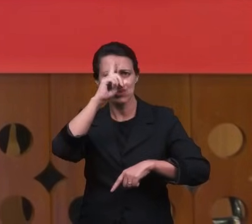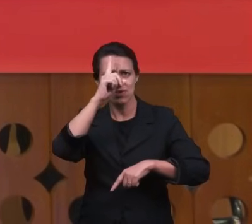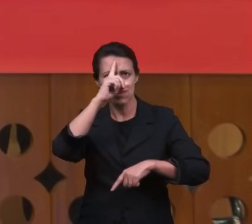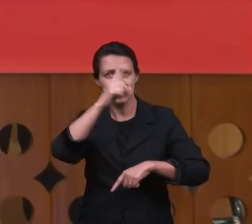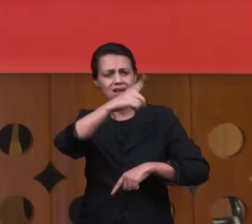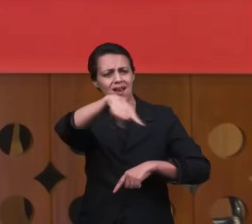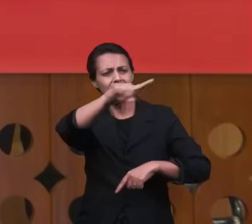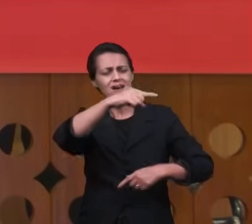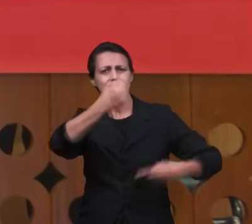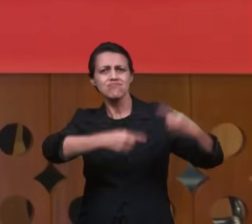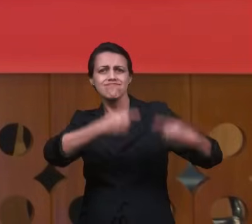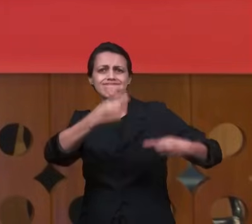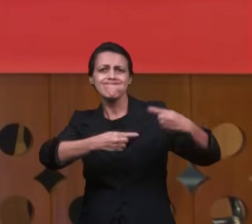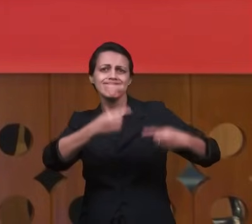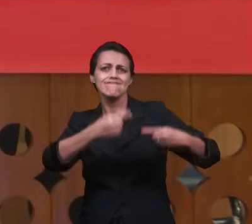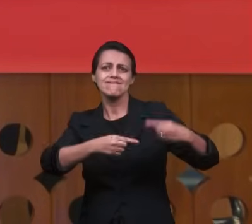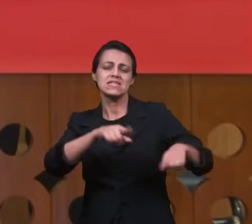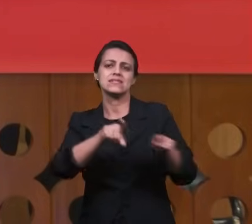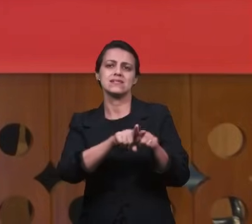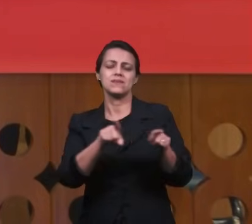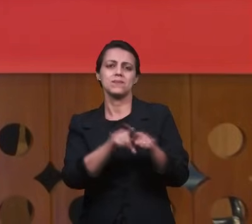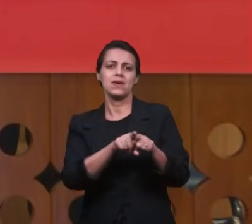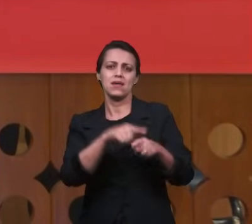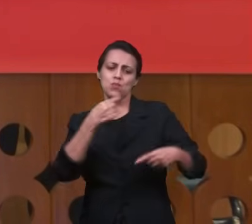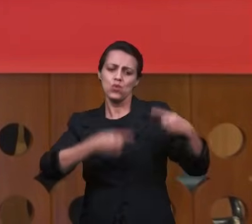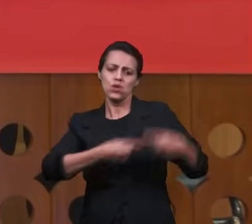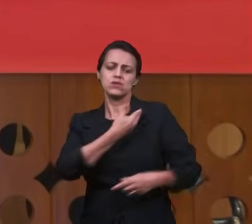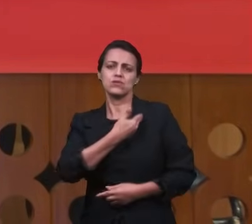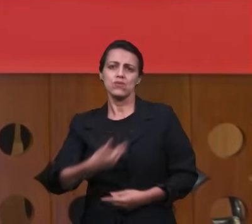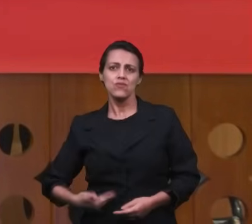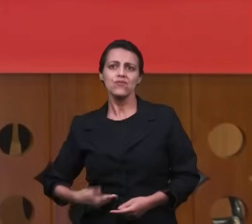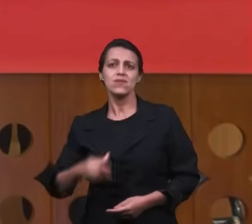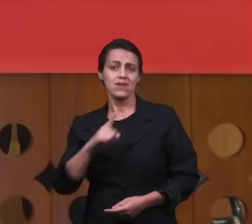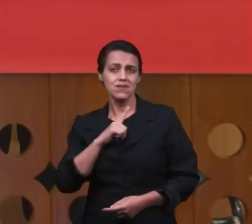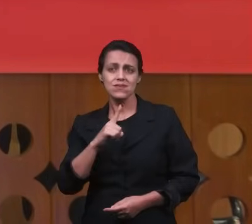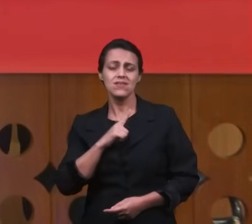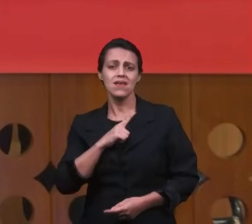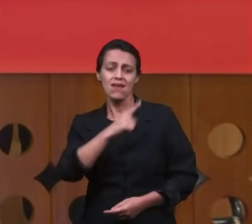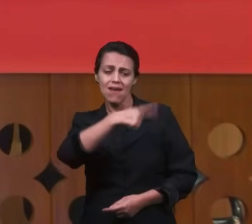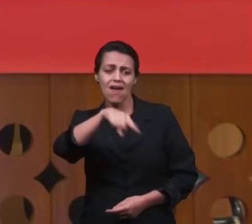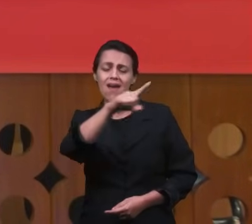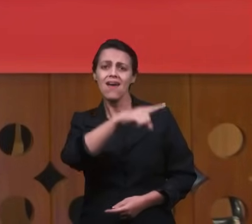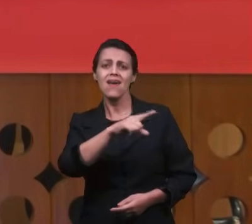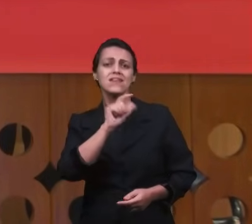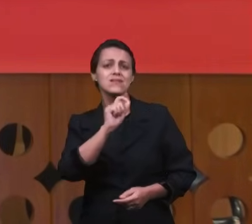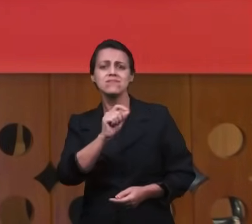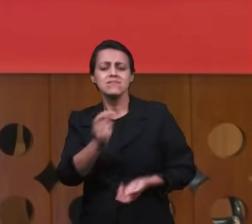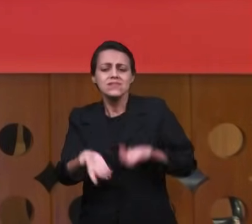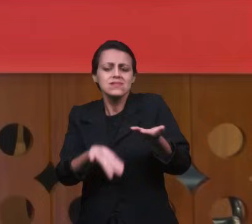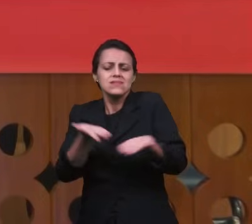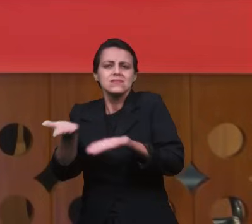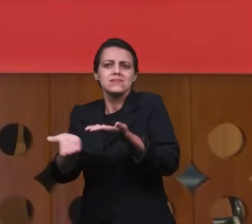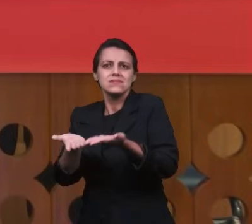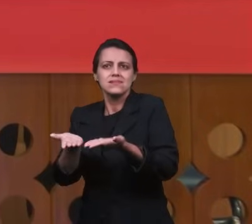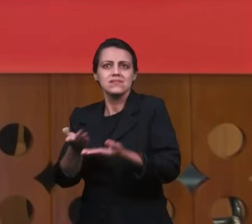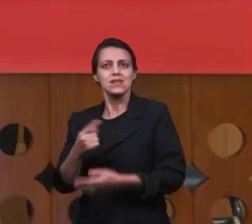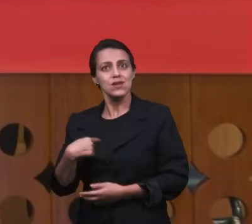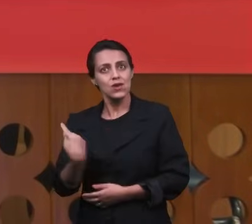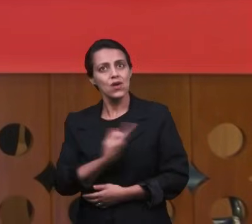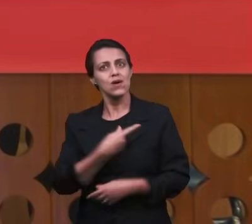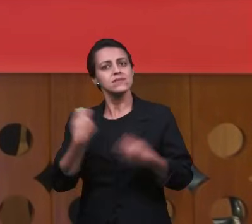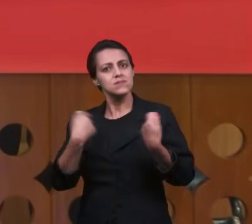aí. Eles não são políticos, estão se dedicando ao povo. E nós temos